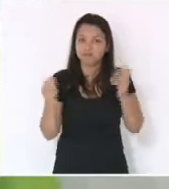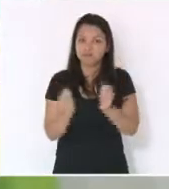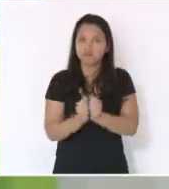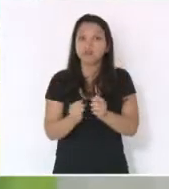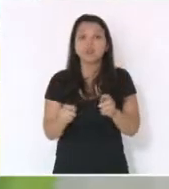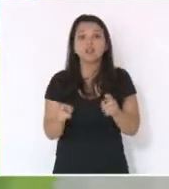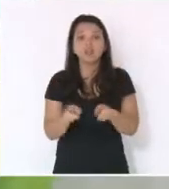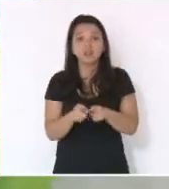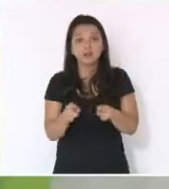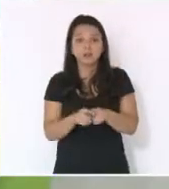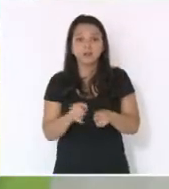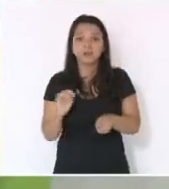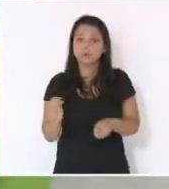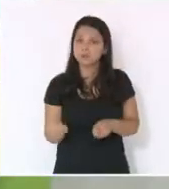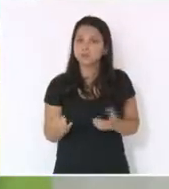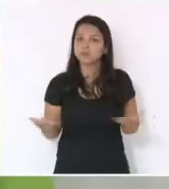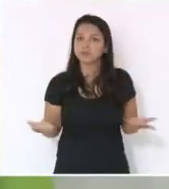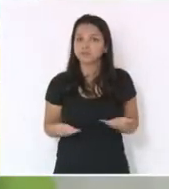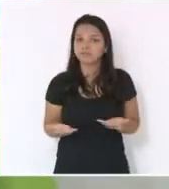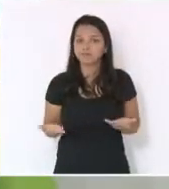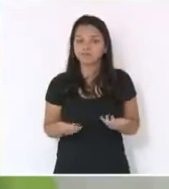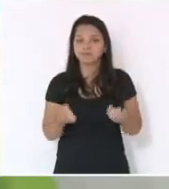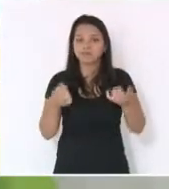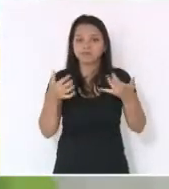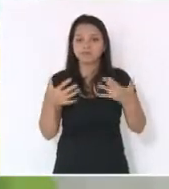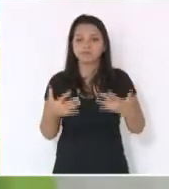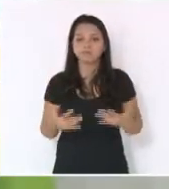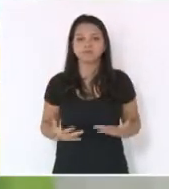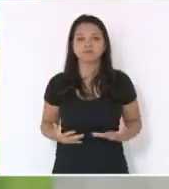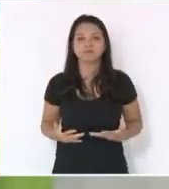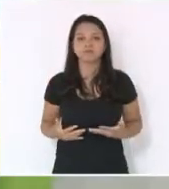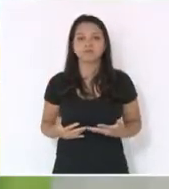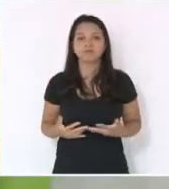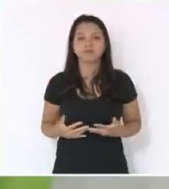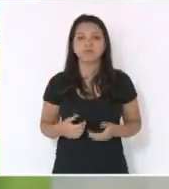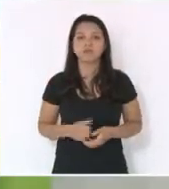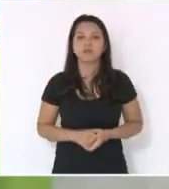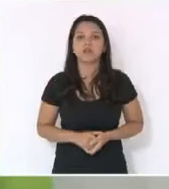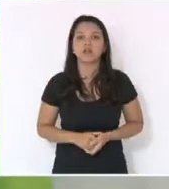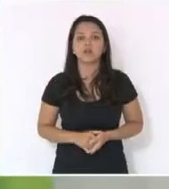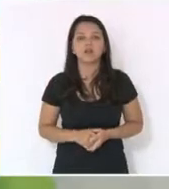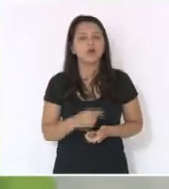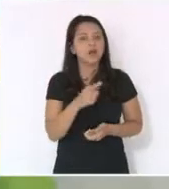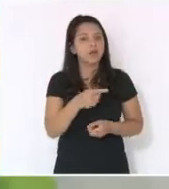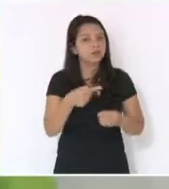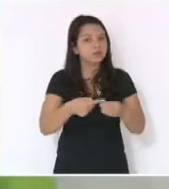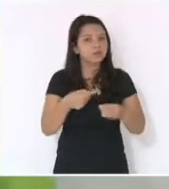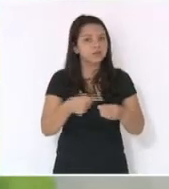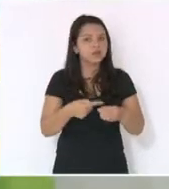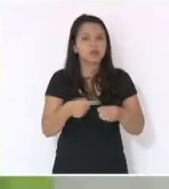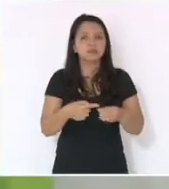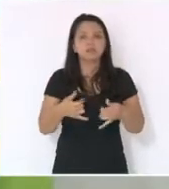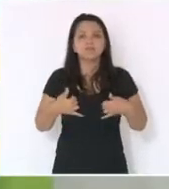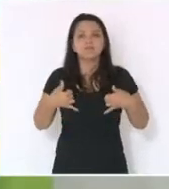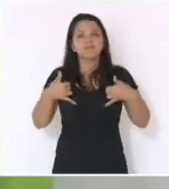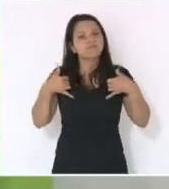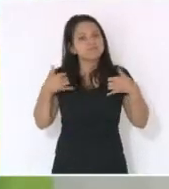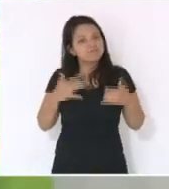como ex-prefeito da cidade, como um cidadão rio-sulense, lá nascido, uma cidade que muito nos orgulha,